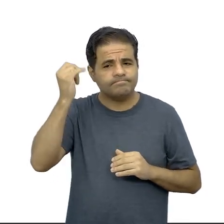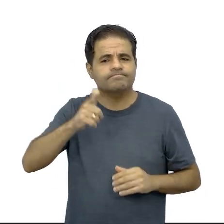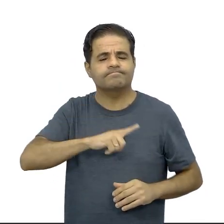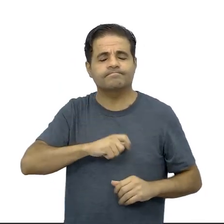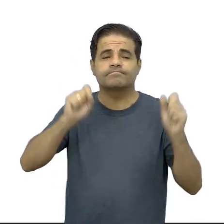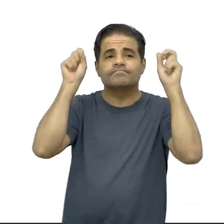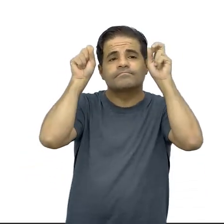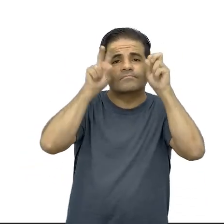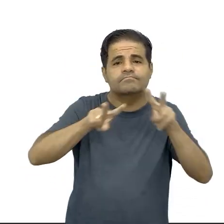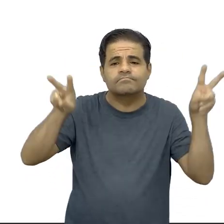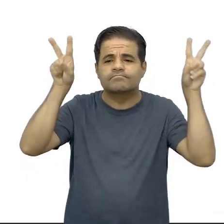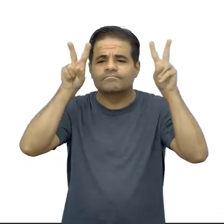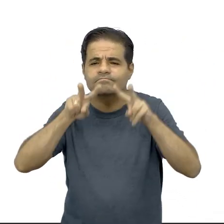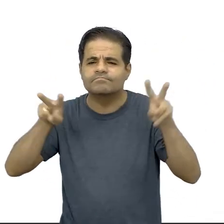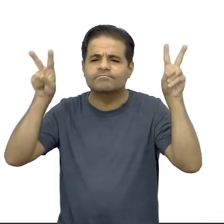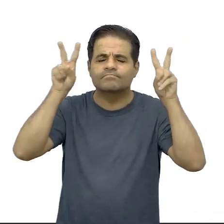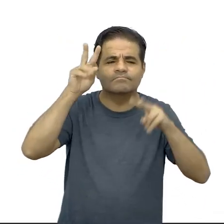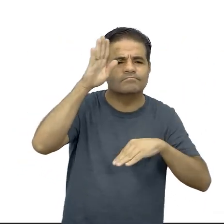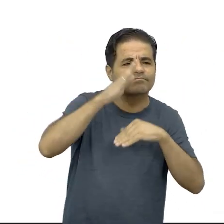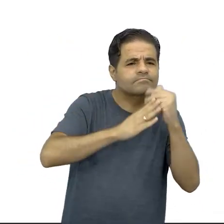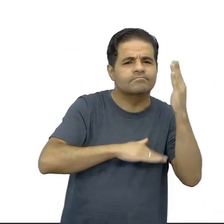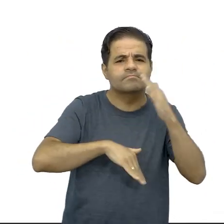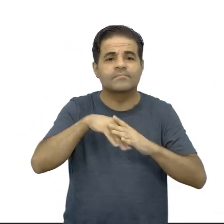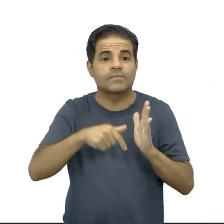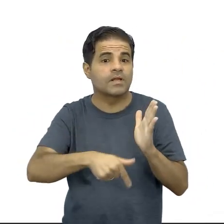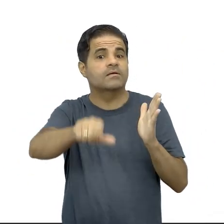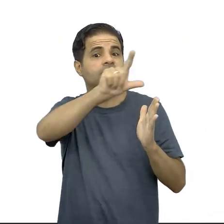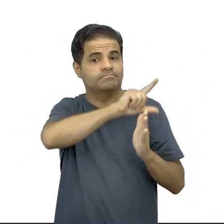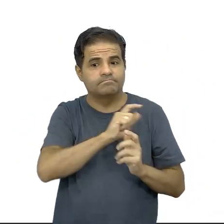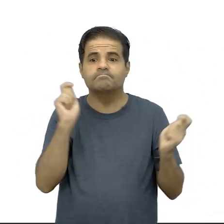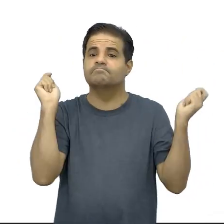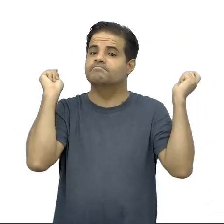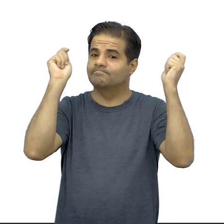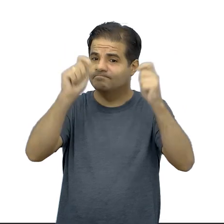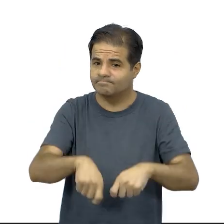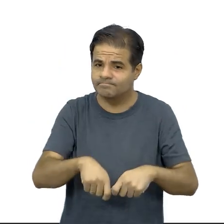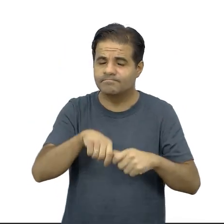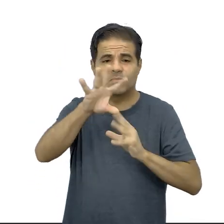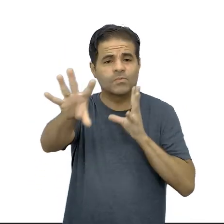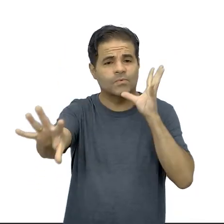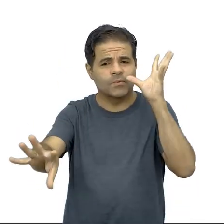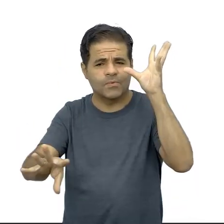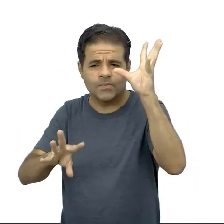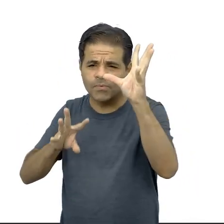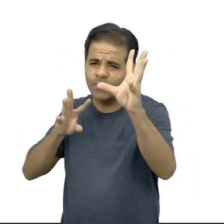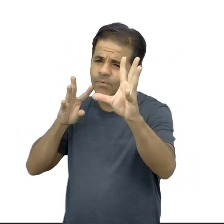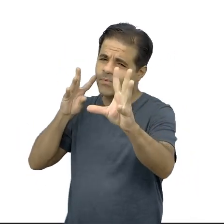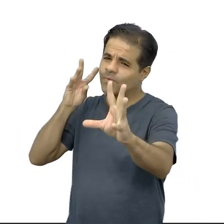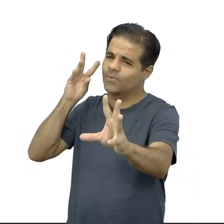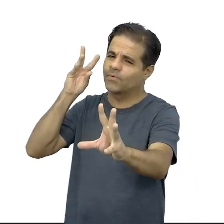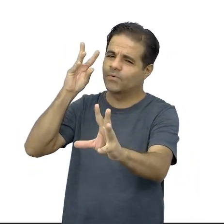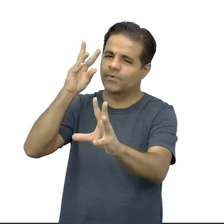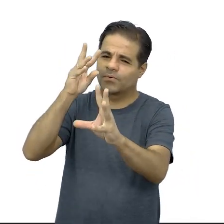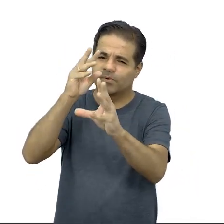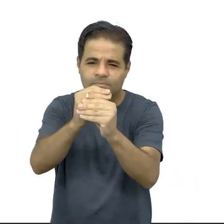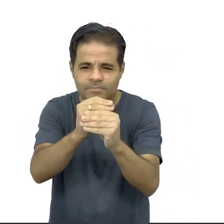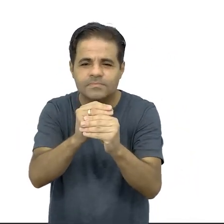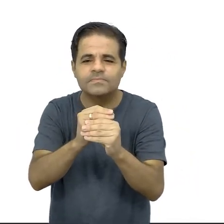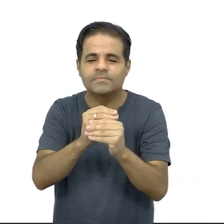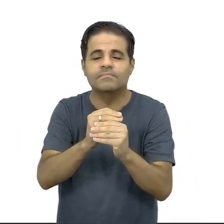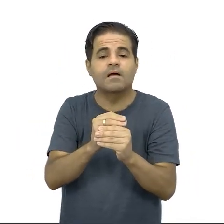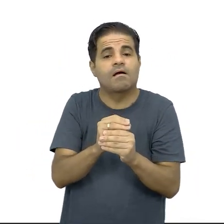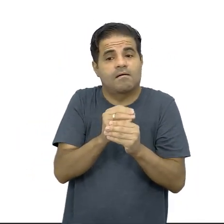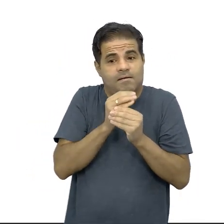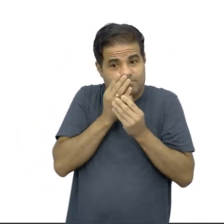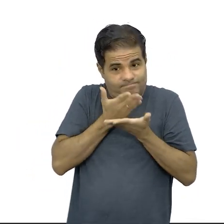termos o olhar atento às habilidades dos anos anteriores que possam ser complementares às habilidades dos anos vigentes,